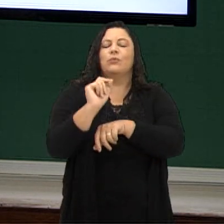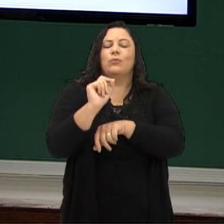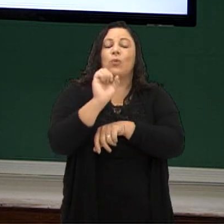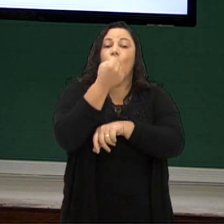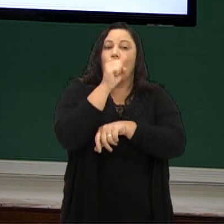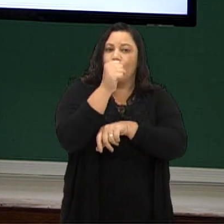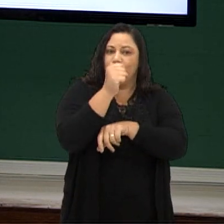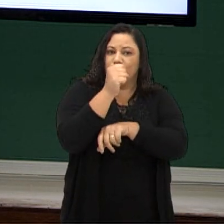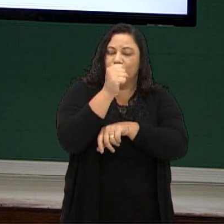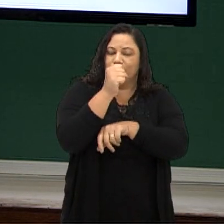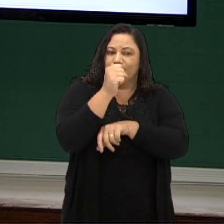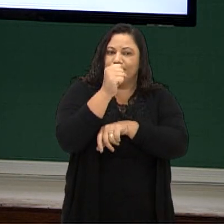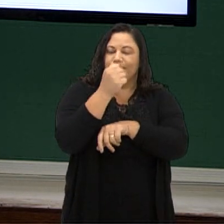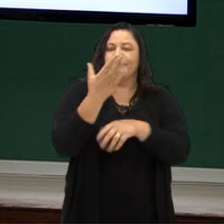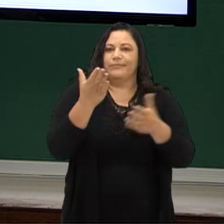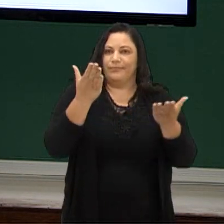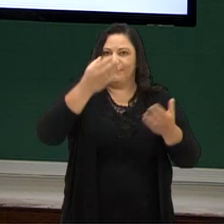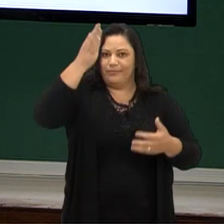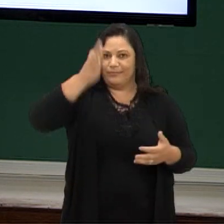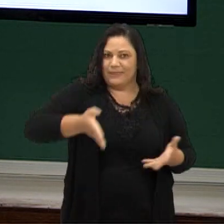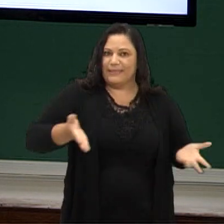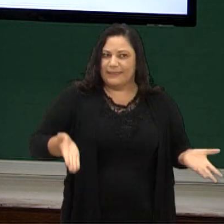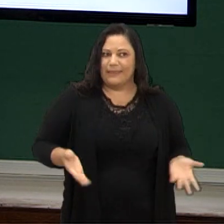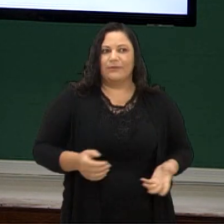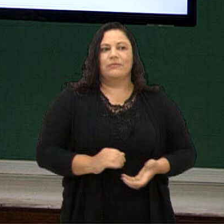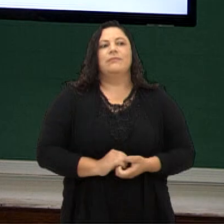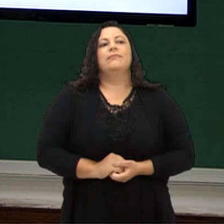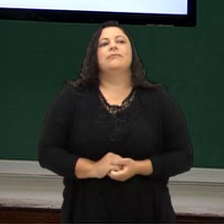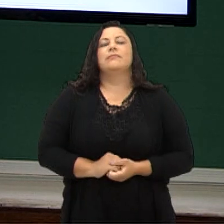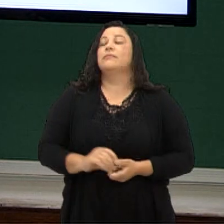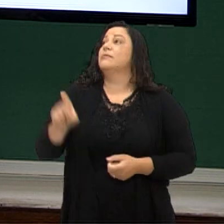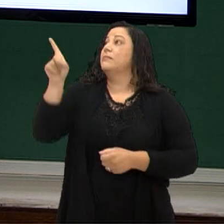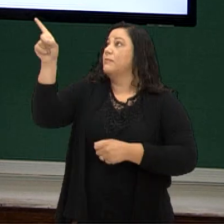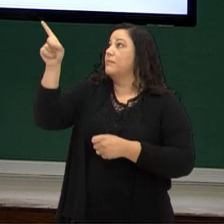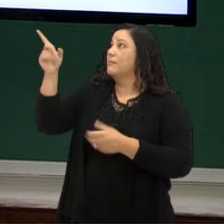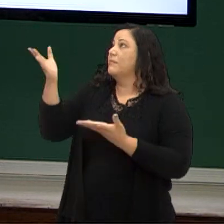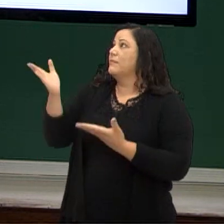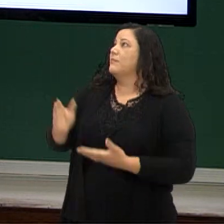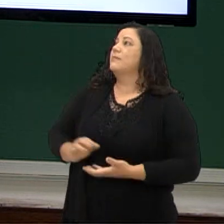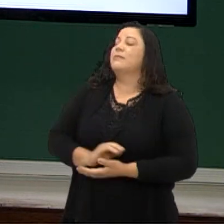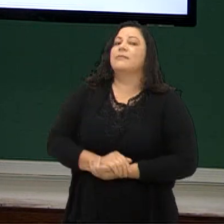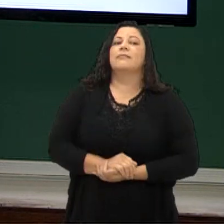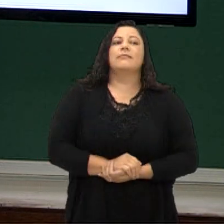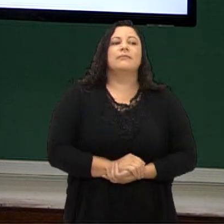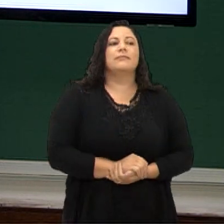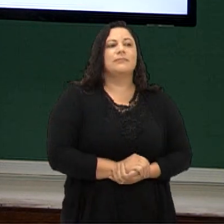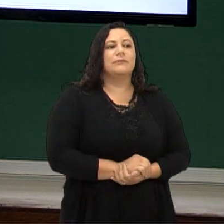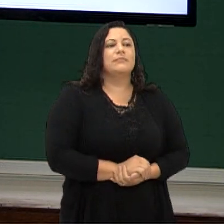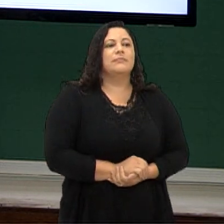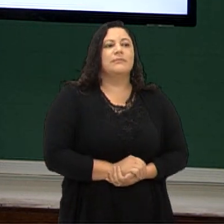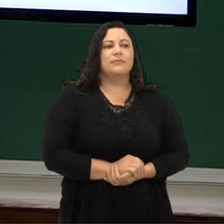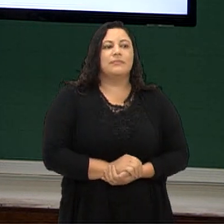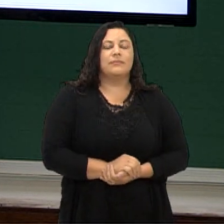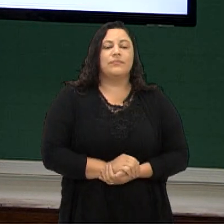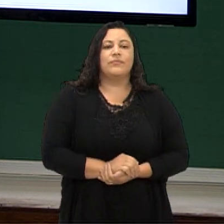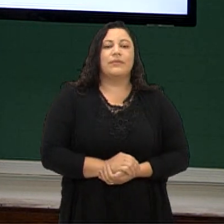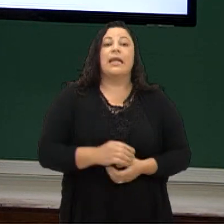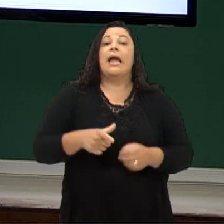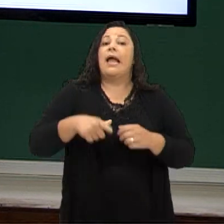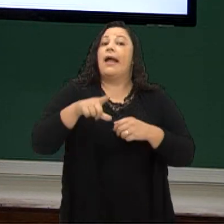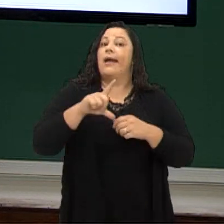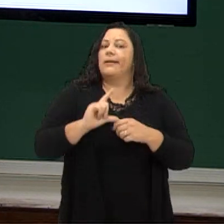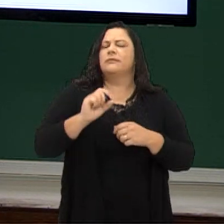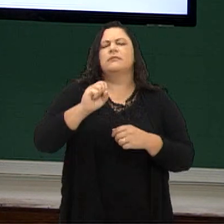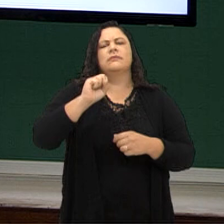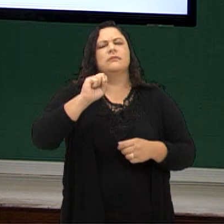certinho 8 horas. Tudo bem? Mas aqui, antes de vocês entenderem o porquê